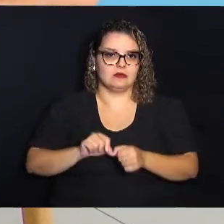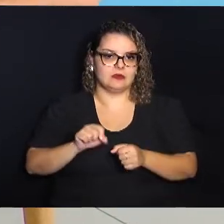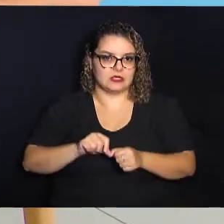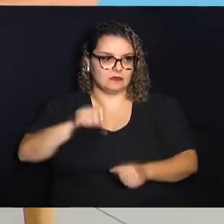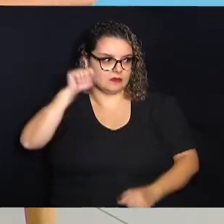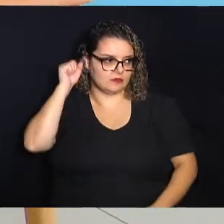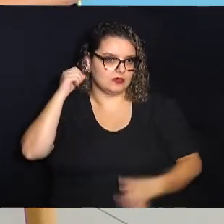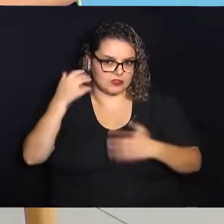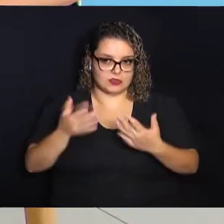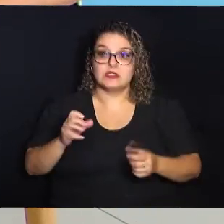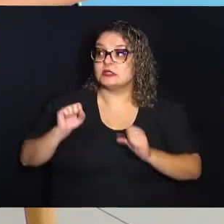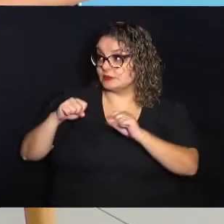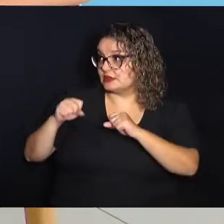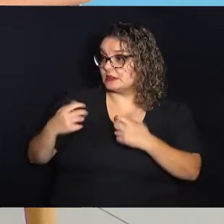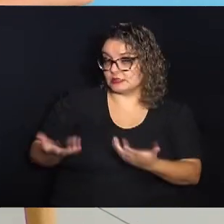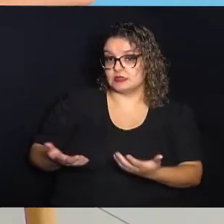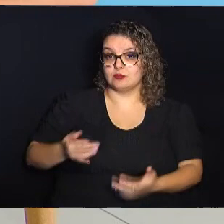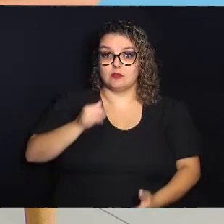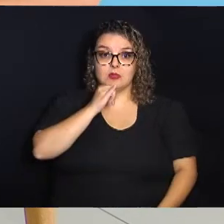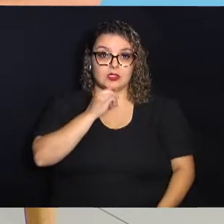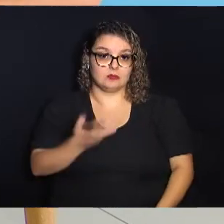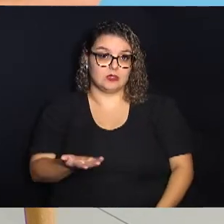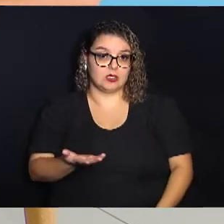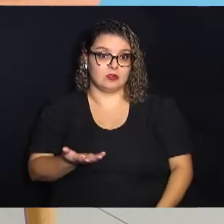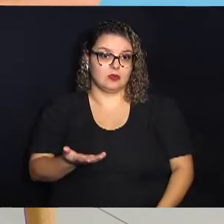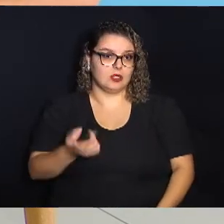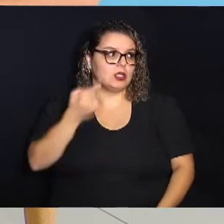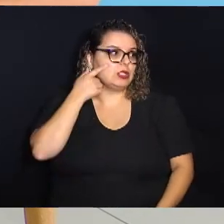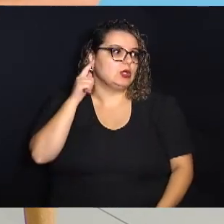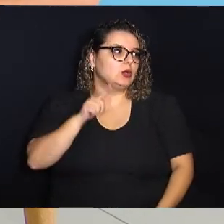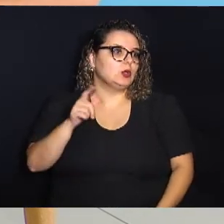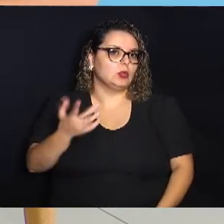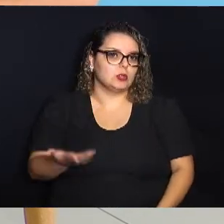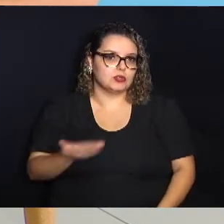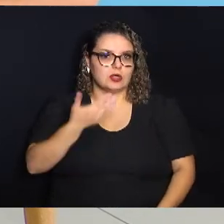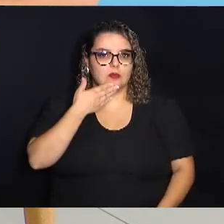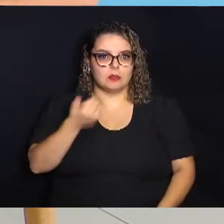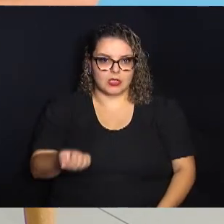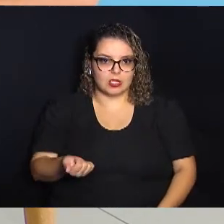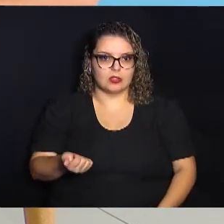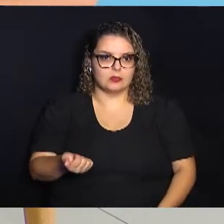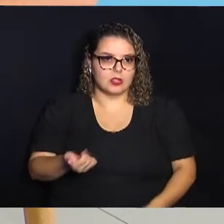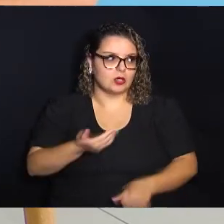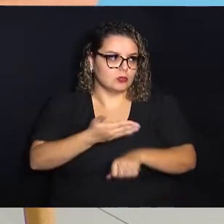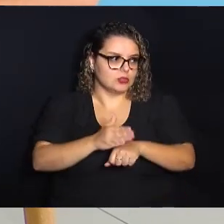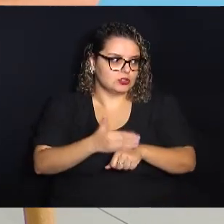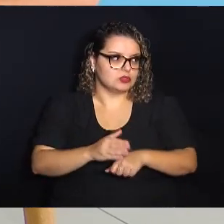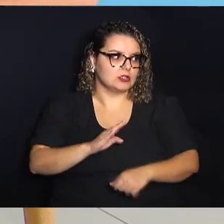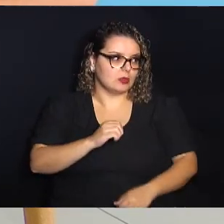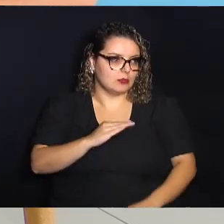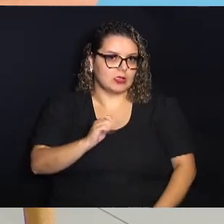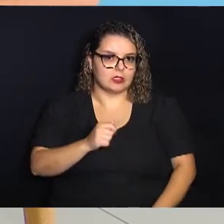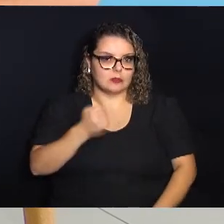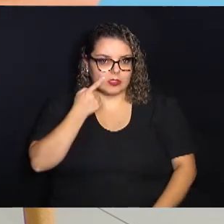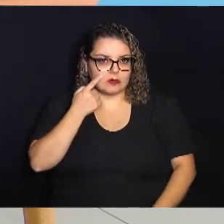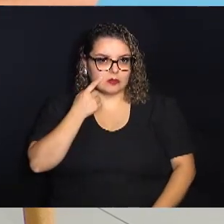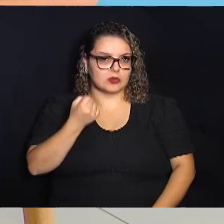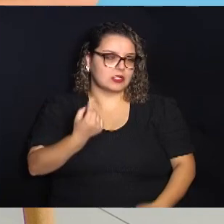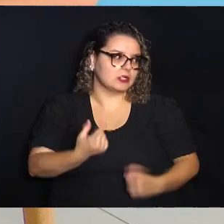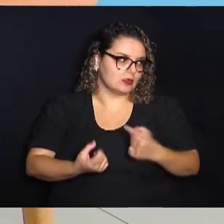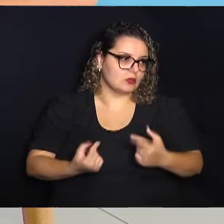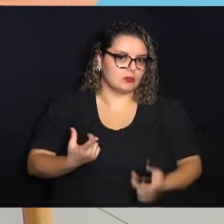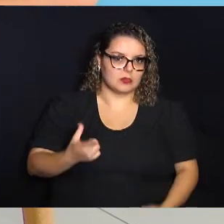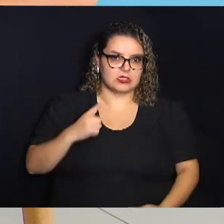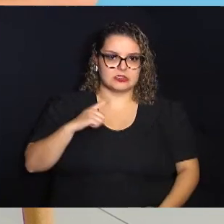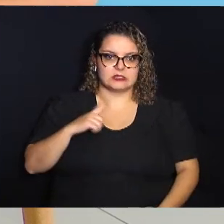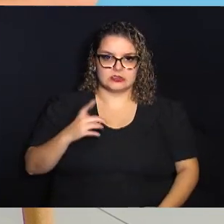vestibular X, por exemplo. Então, obviamente que é melhor você pegar os exercícios dessa banca para ver, porque tem algumas, inclusive,